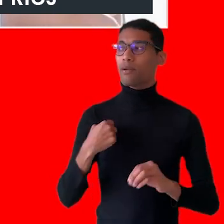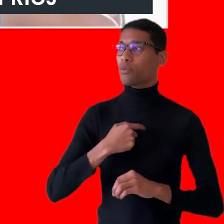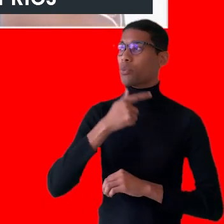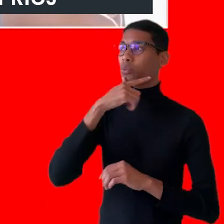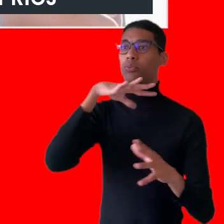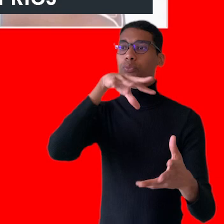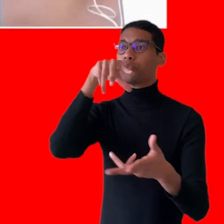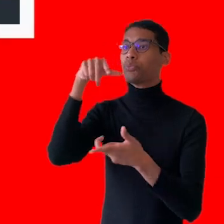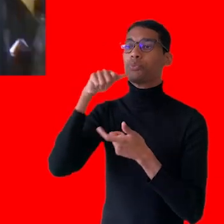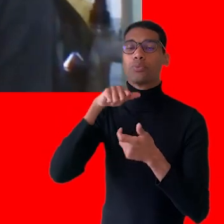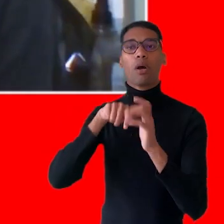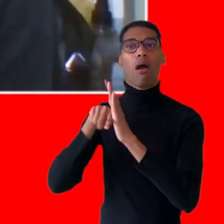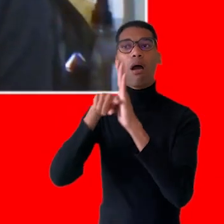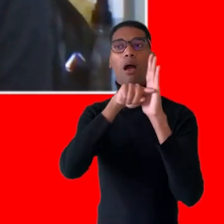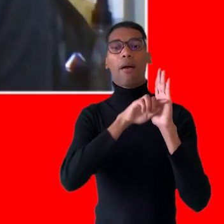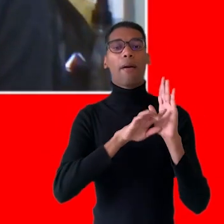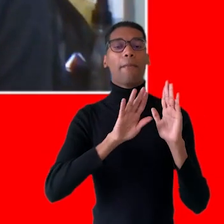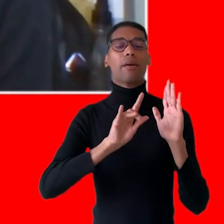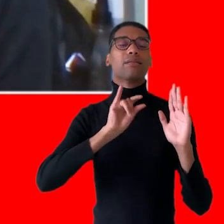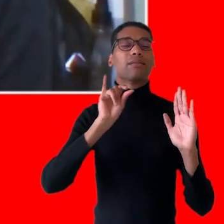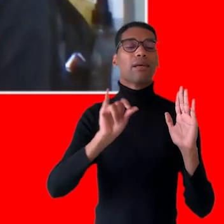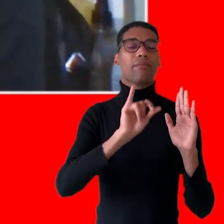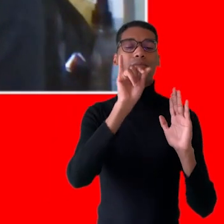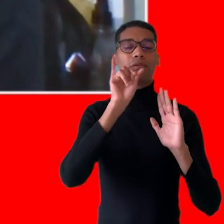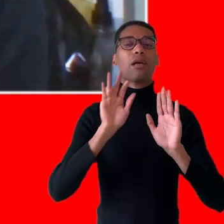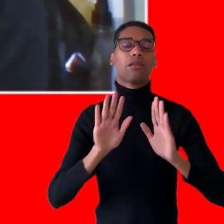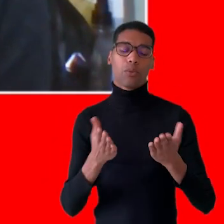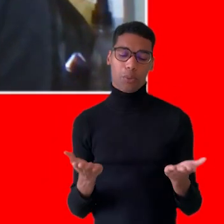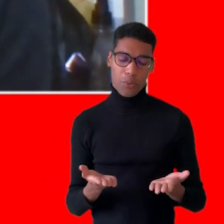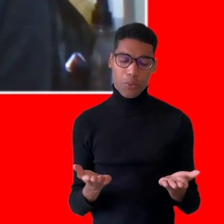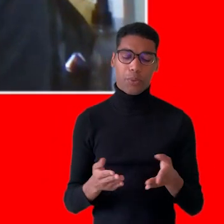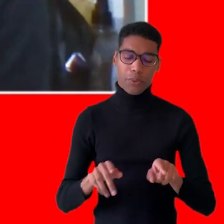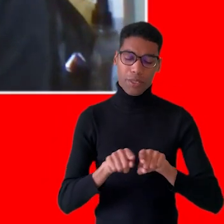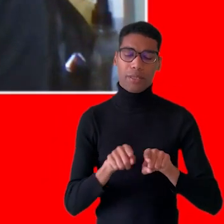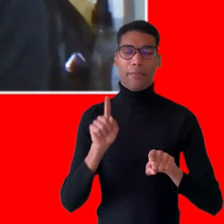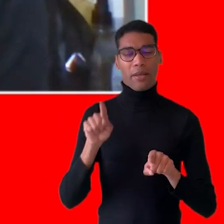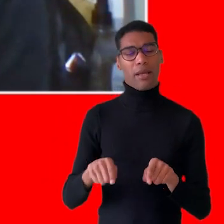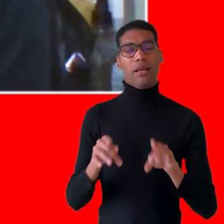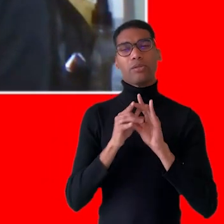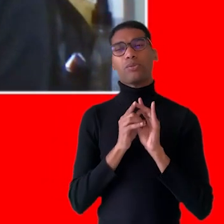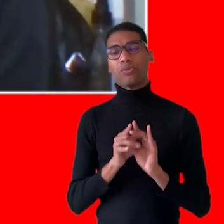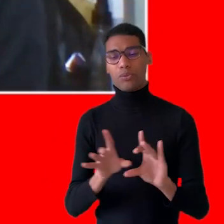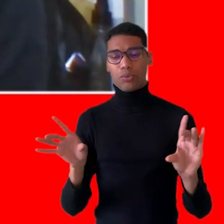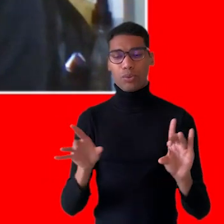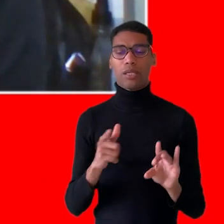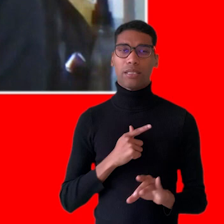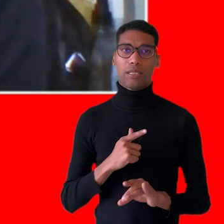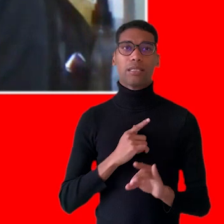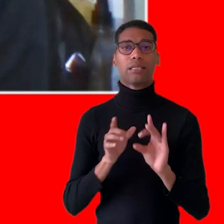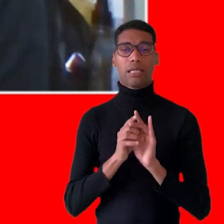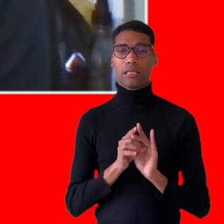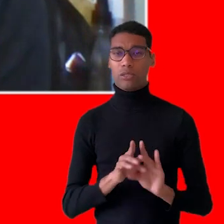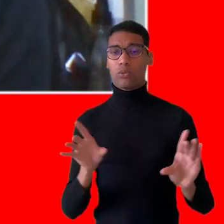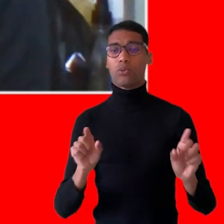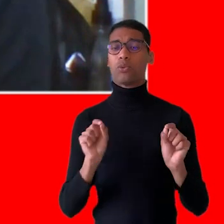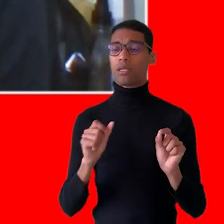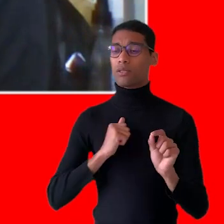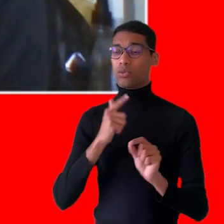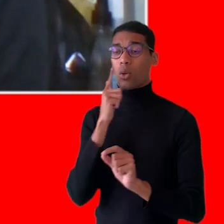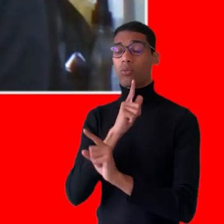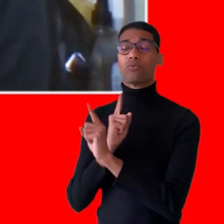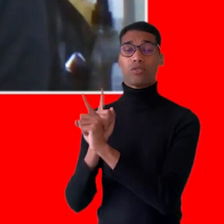no mundo. Mas é preciso, e hoje é disponível, há disponibilidade